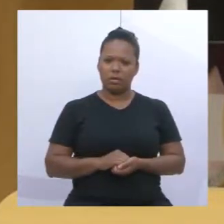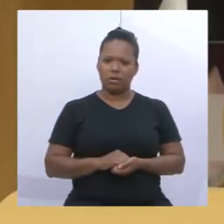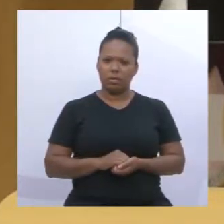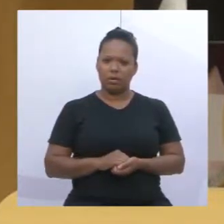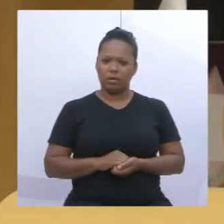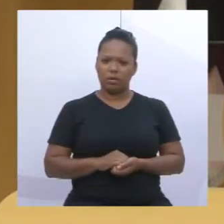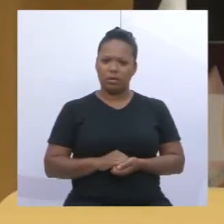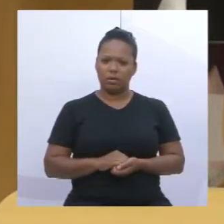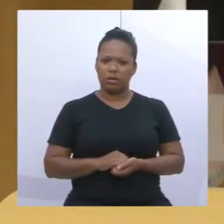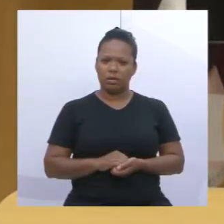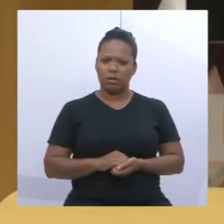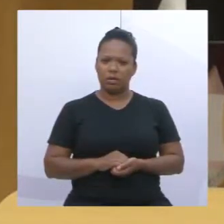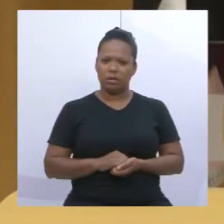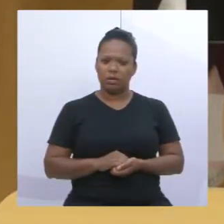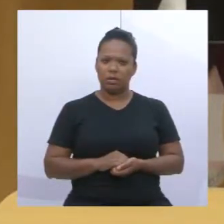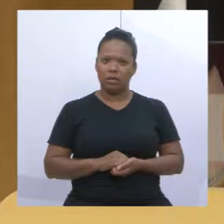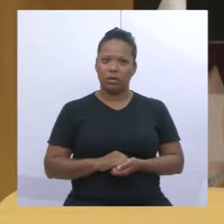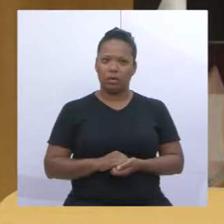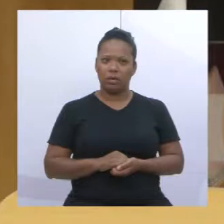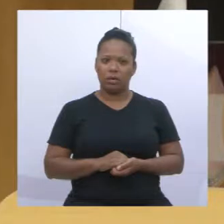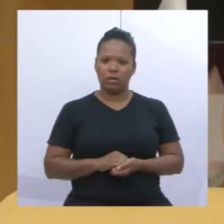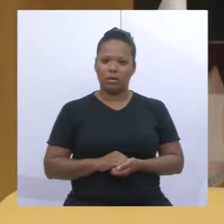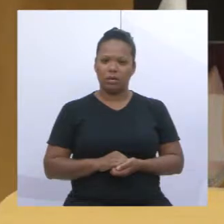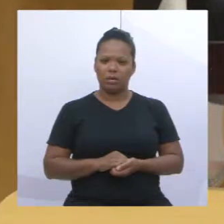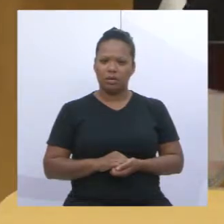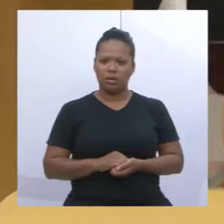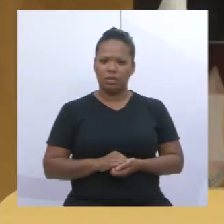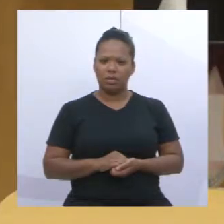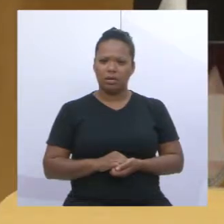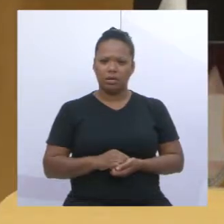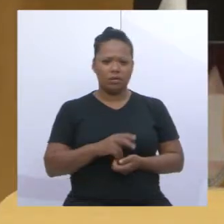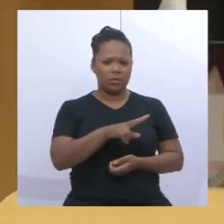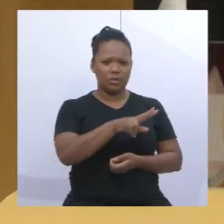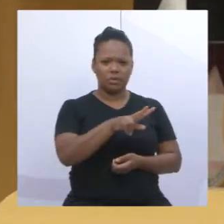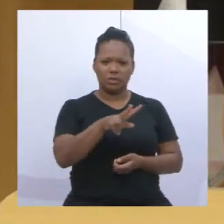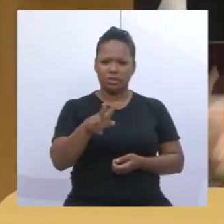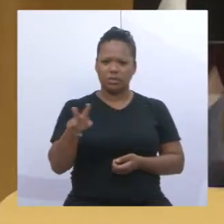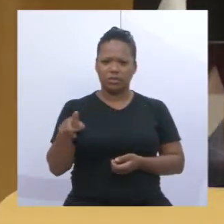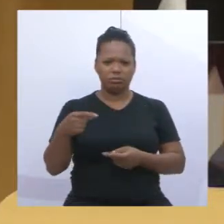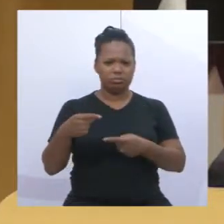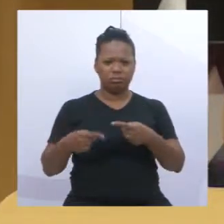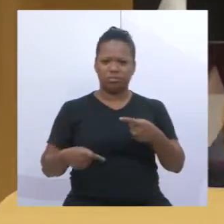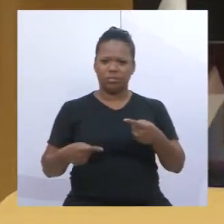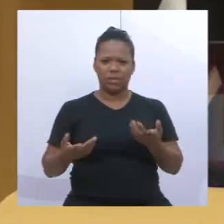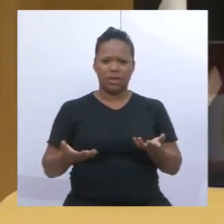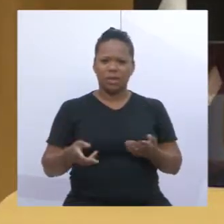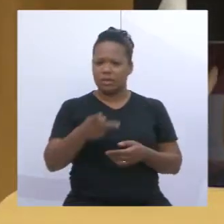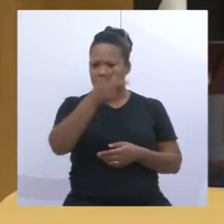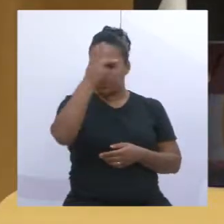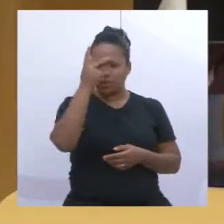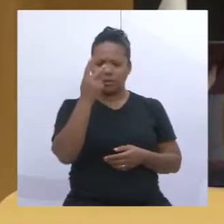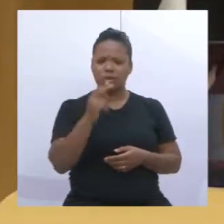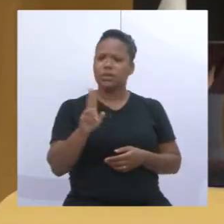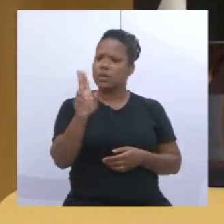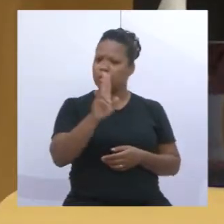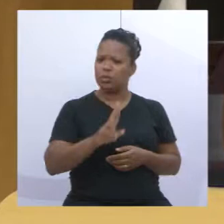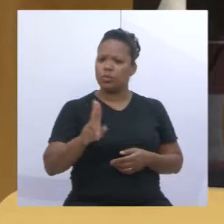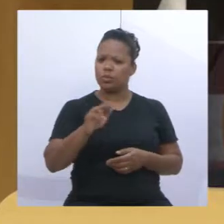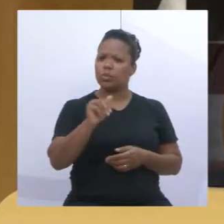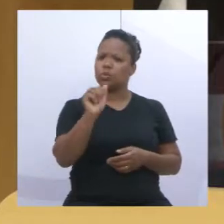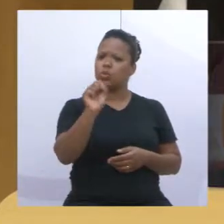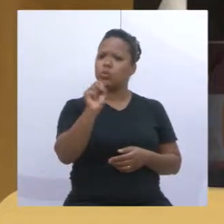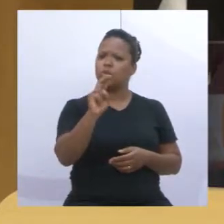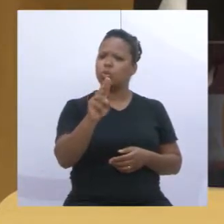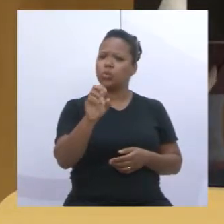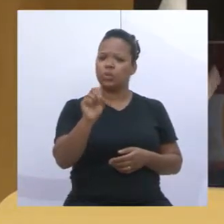afirmação totalmente distante da realidade dos usuários do sistema público de saúde da nossa cidade.